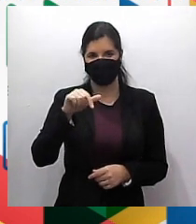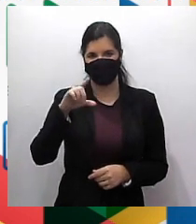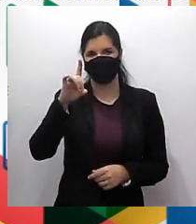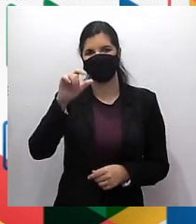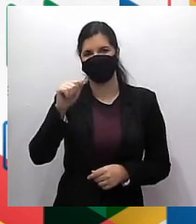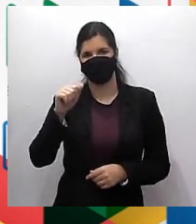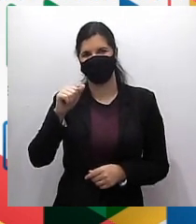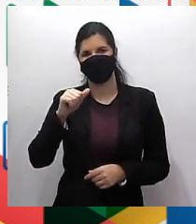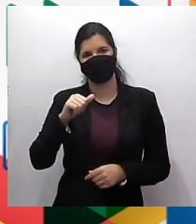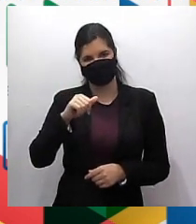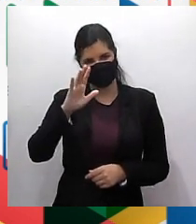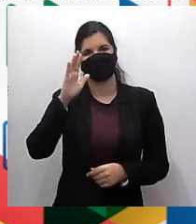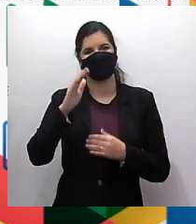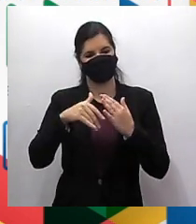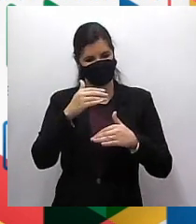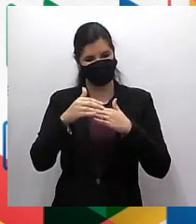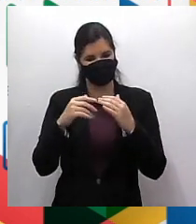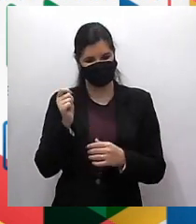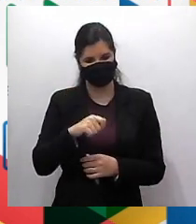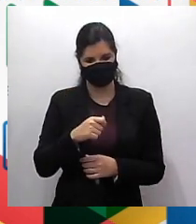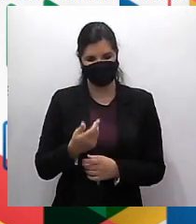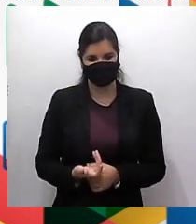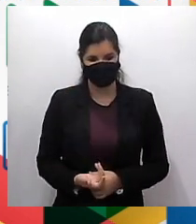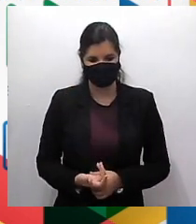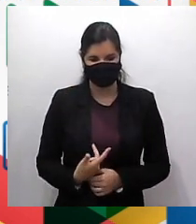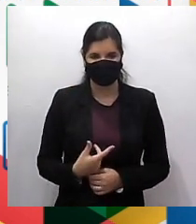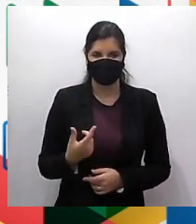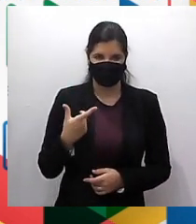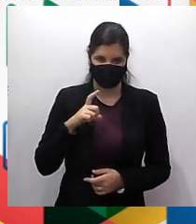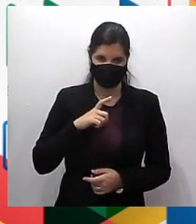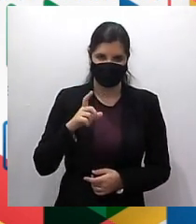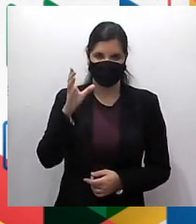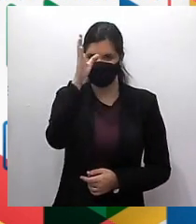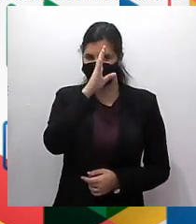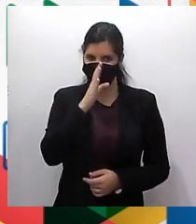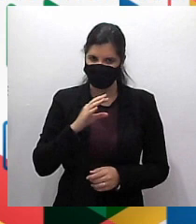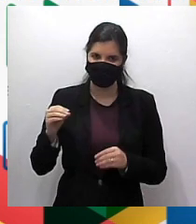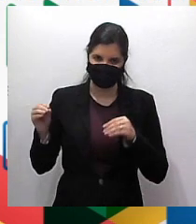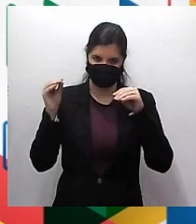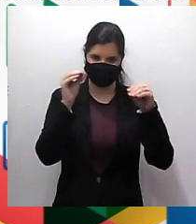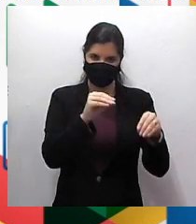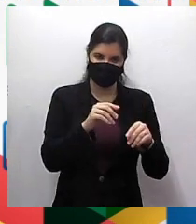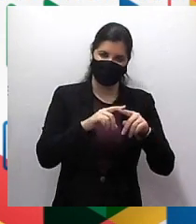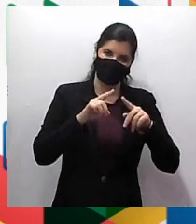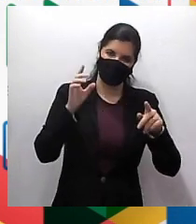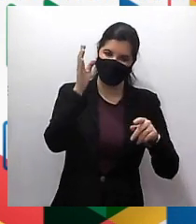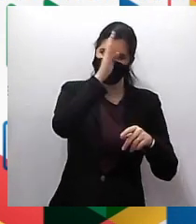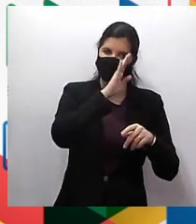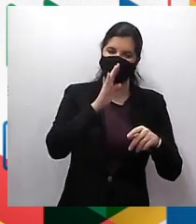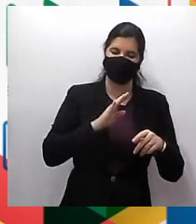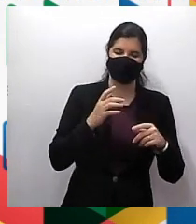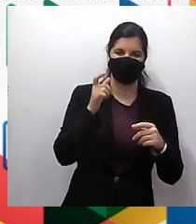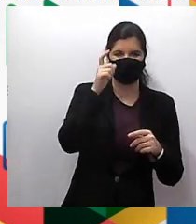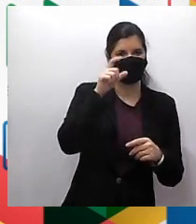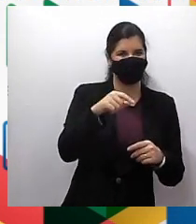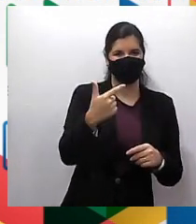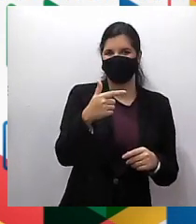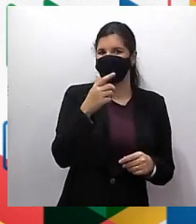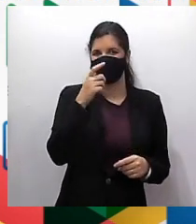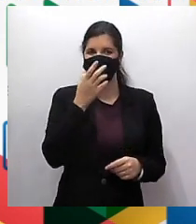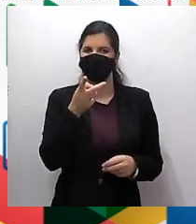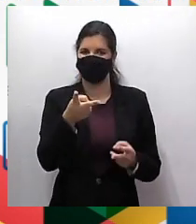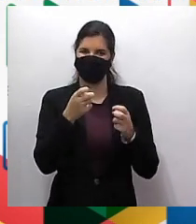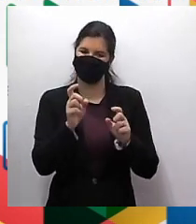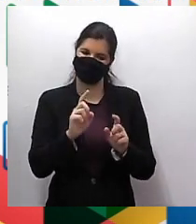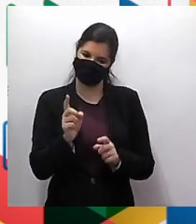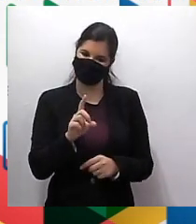aí com um dos maiores IDH do mundo. A Irlanda até que recebe bastante brasileiros, né? Mas o brasileiro, eu acho que ele não tem nem a noção do IDH da